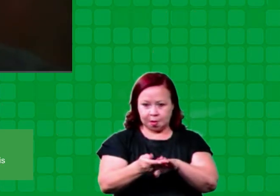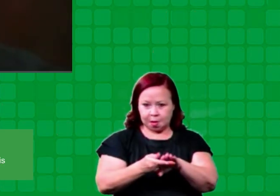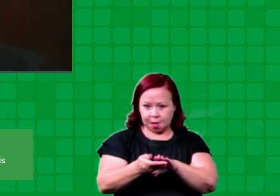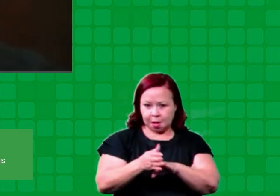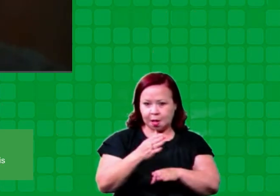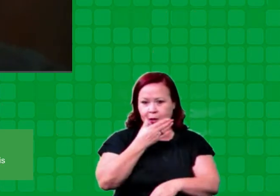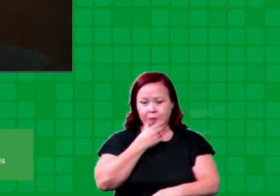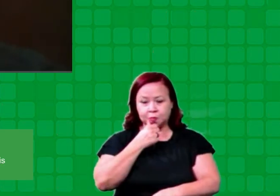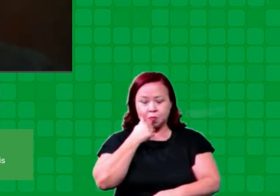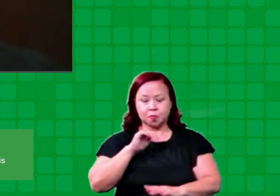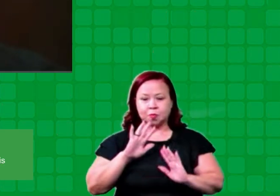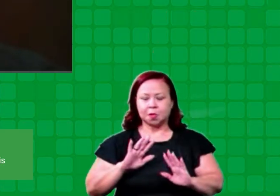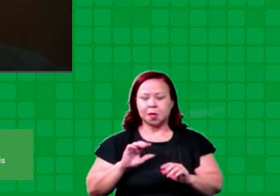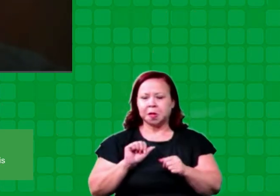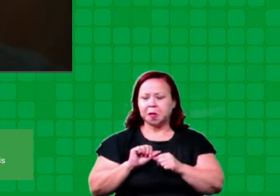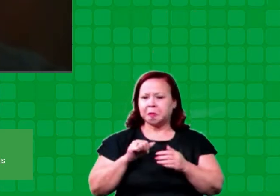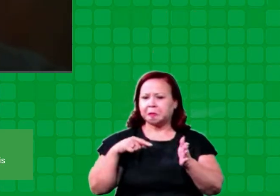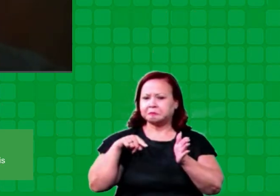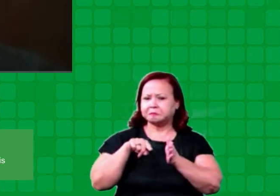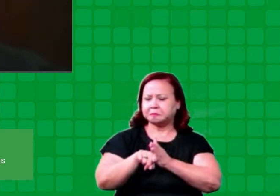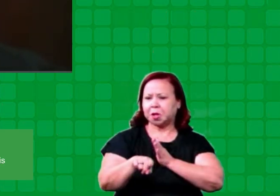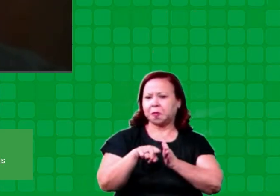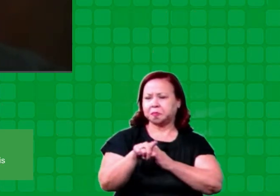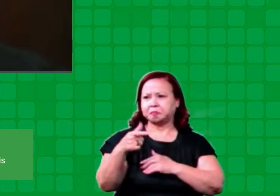fazer mais alguma pergunta, alguma